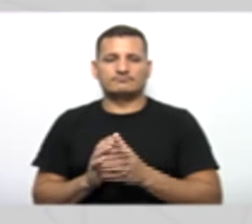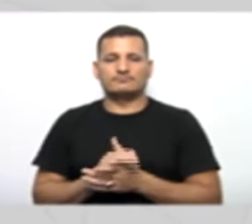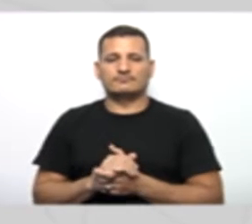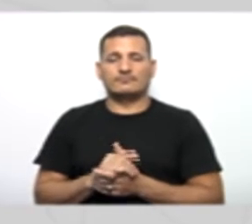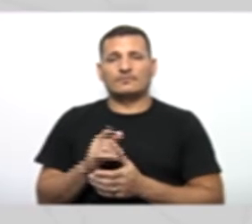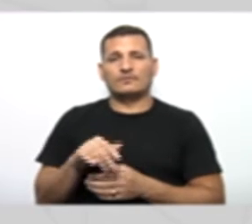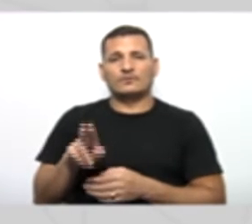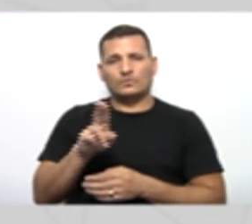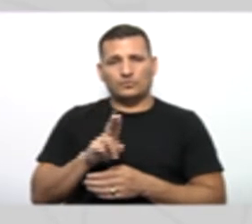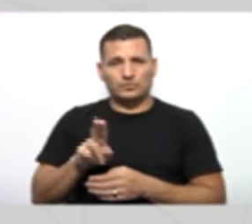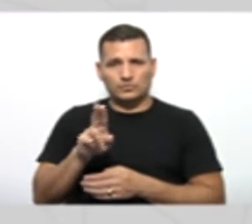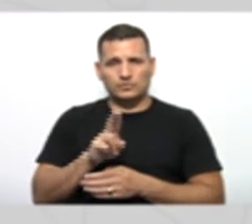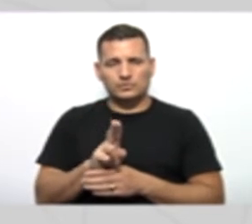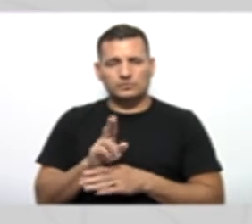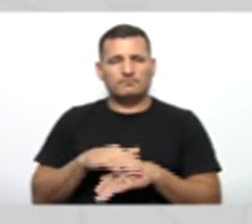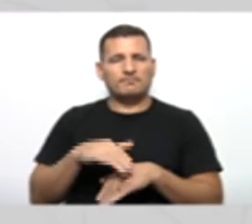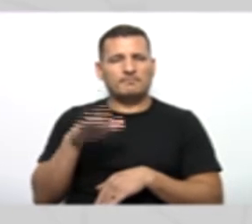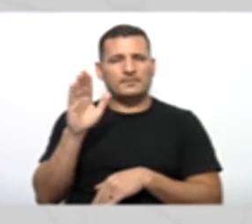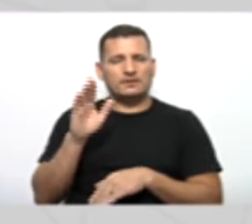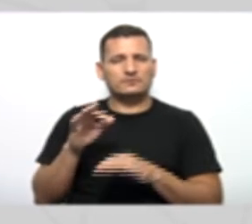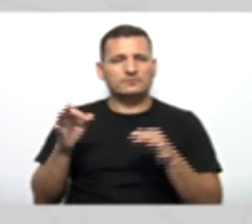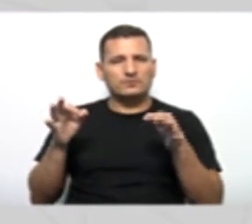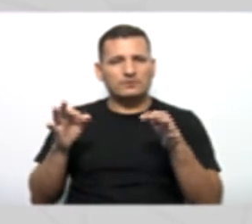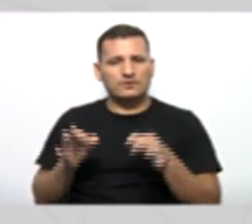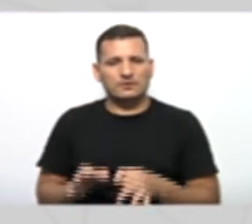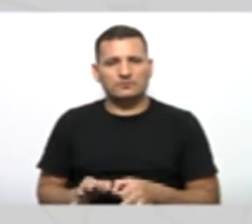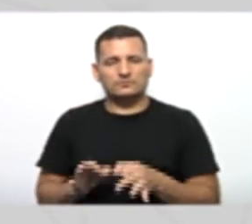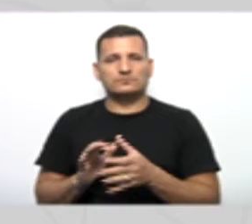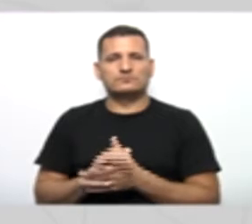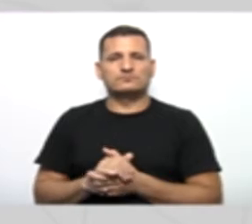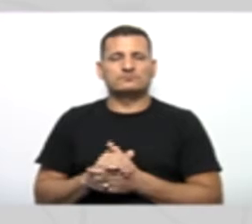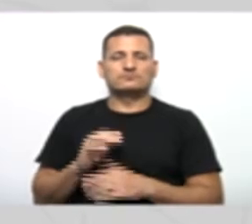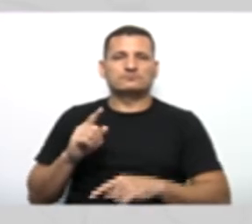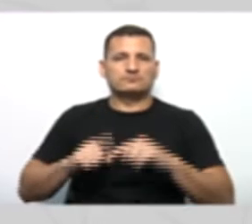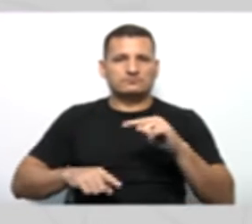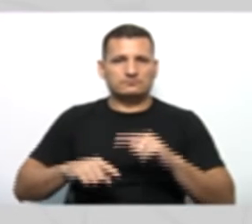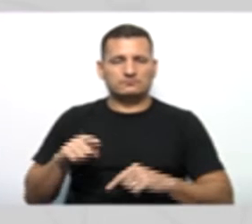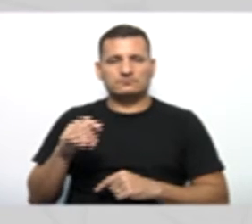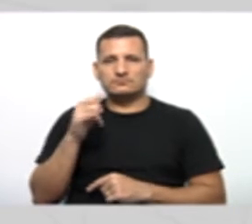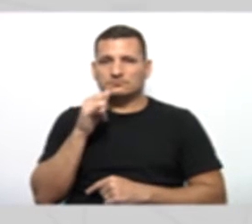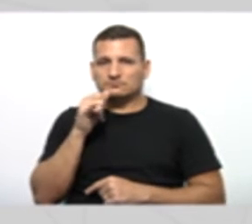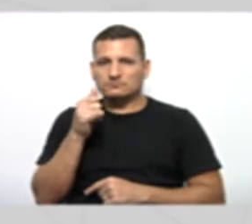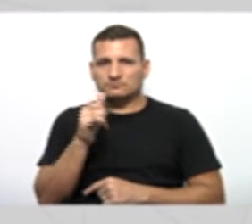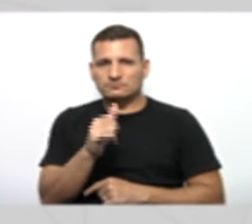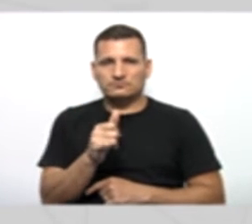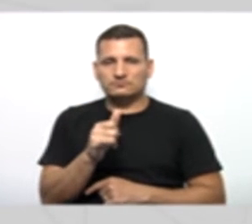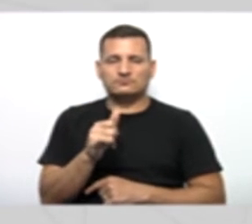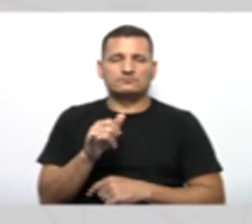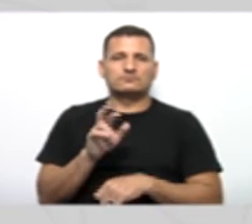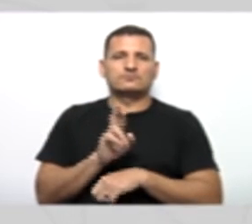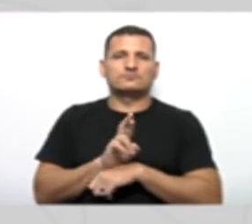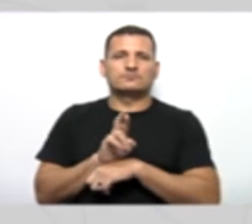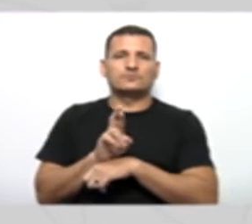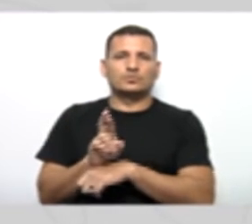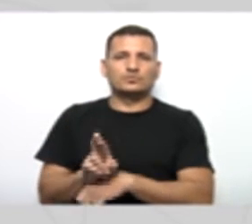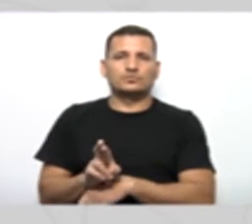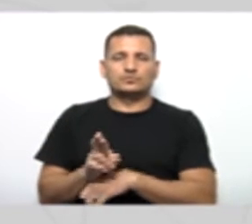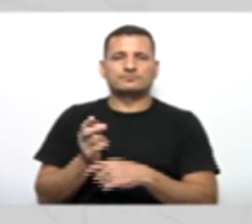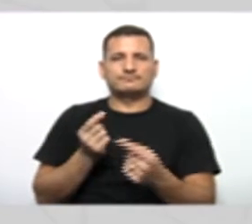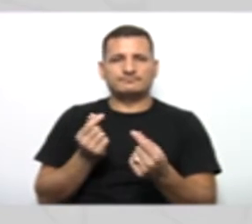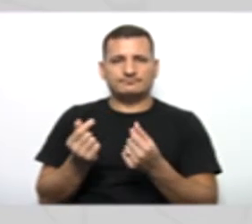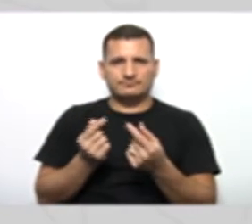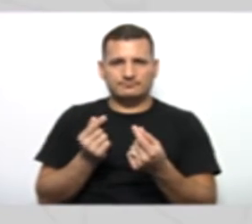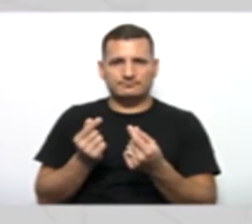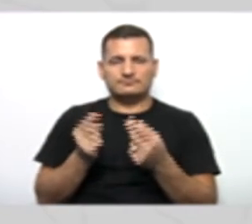uso mais racional das matérias-primas, energia, recursos financeiros